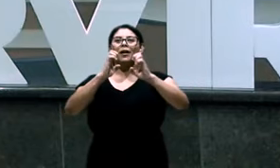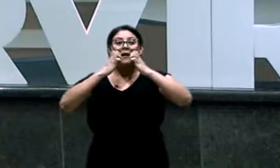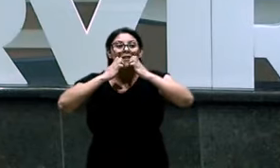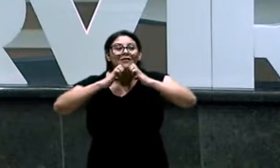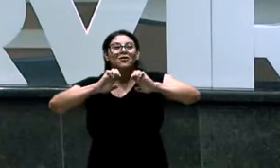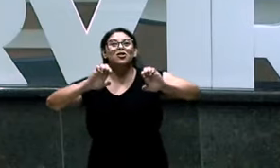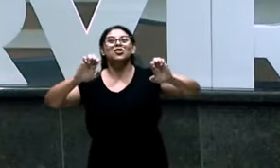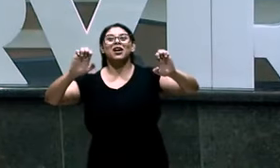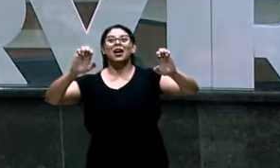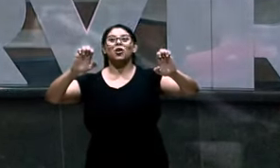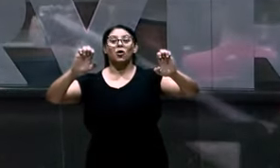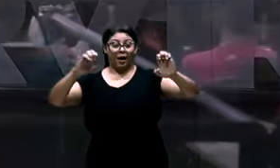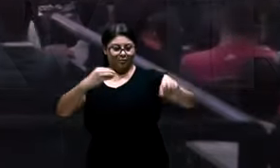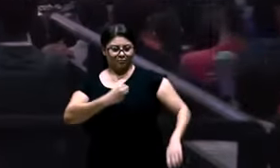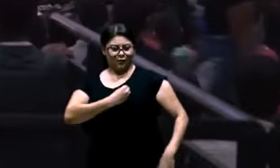direitos.